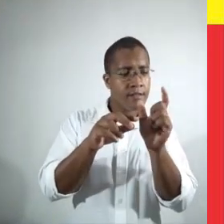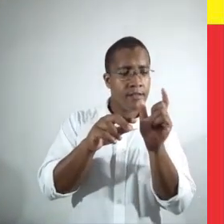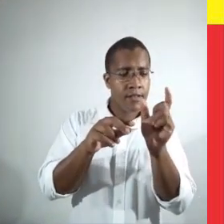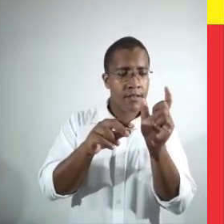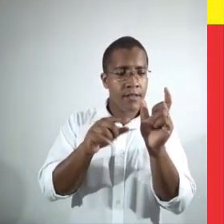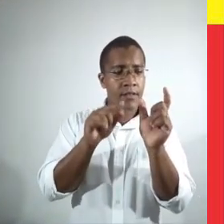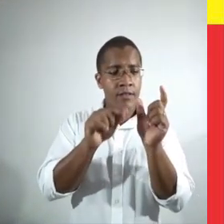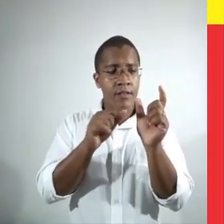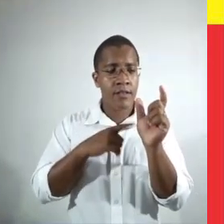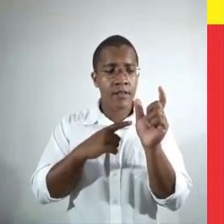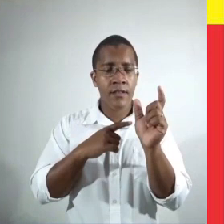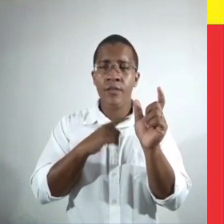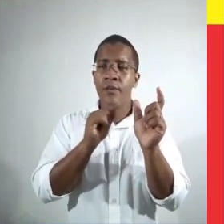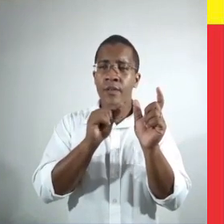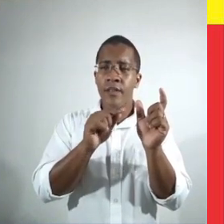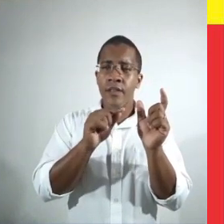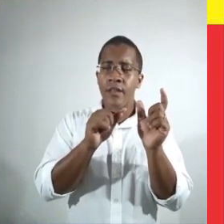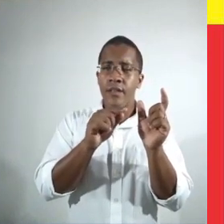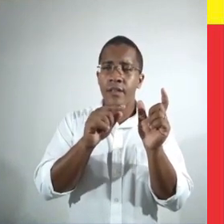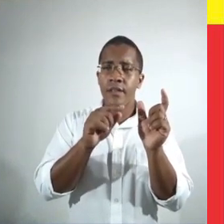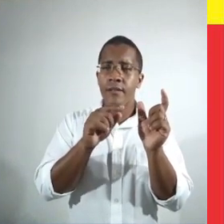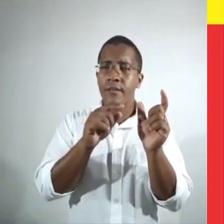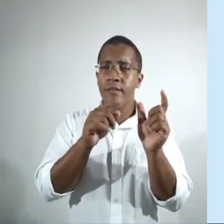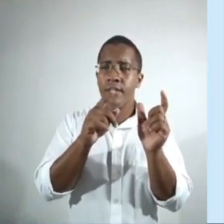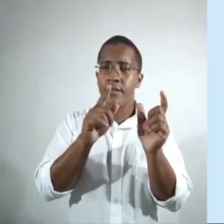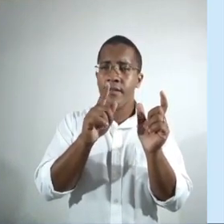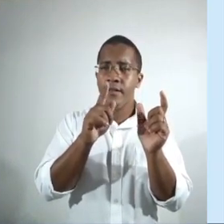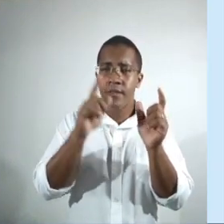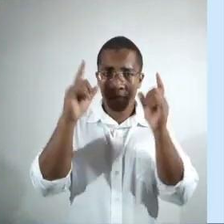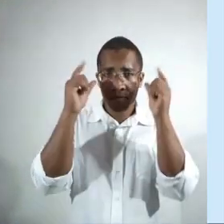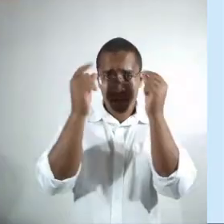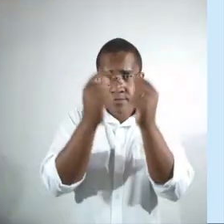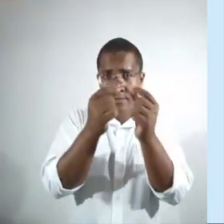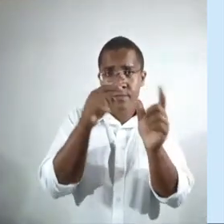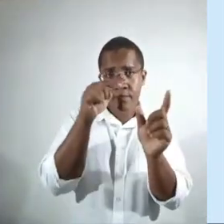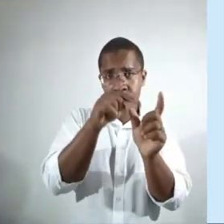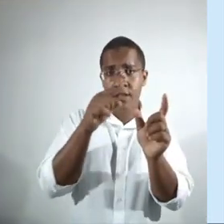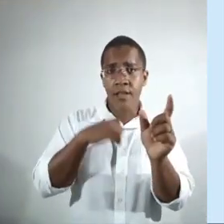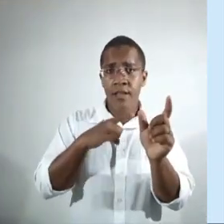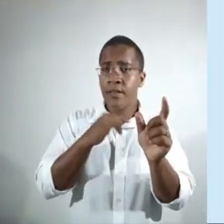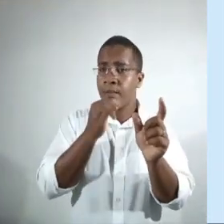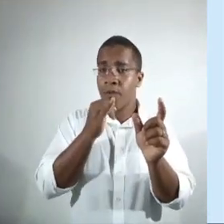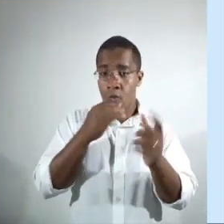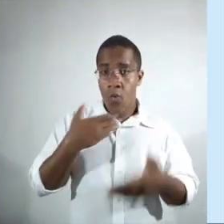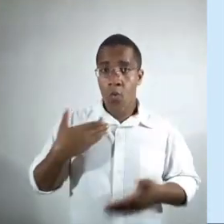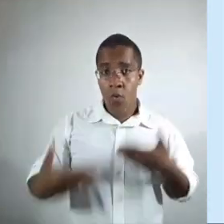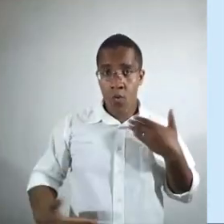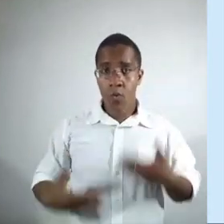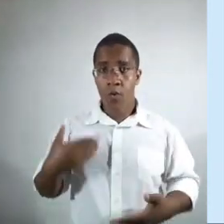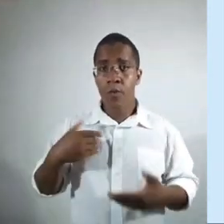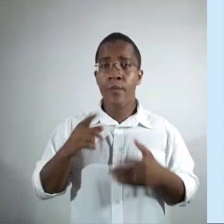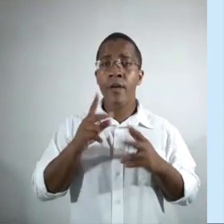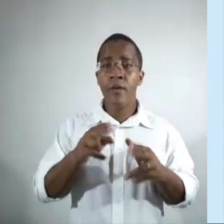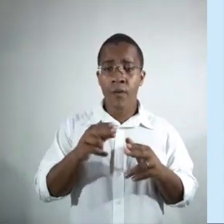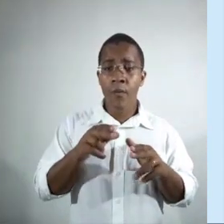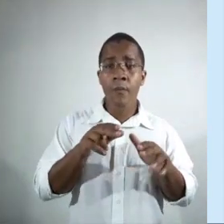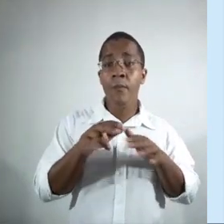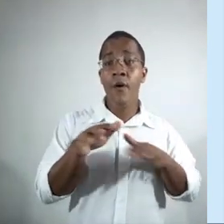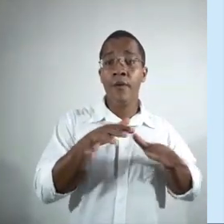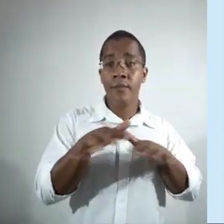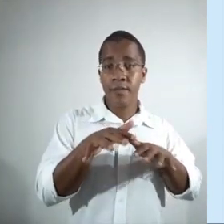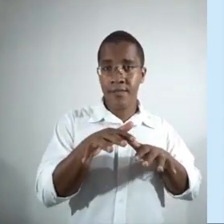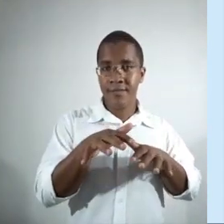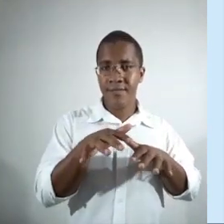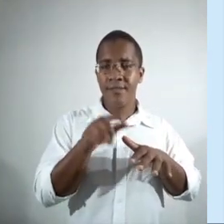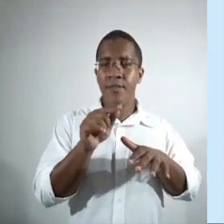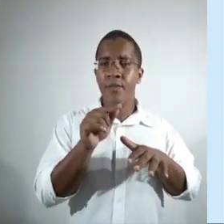impelir, impulsionar, colocar em movimento. Então, quando o nosso corpo está produzindo hormônios, esses hormônios